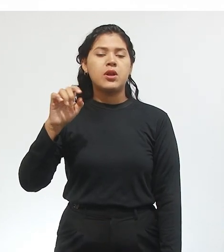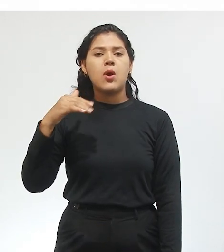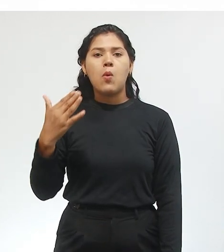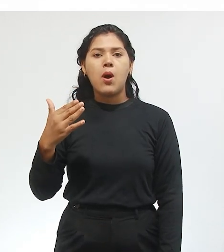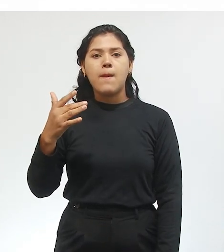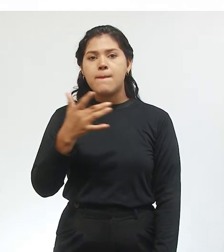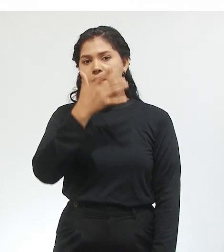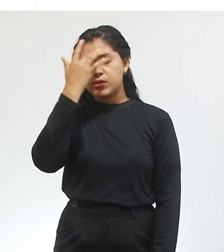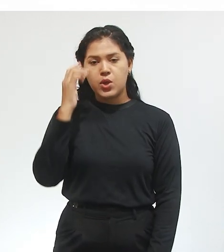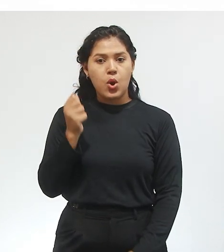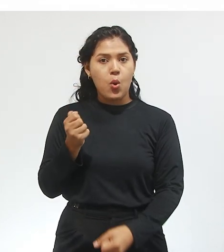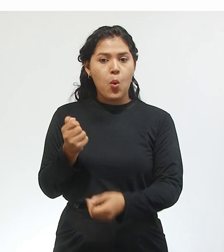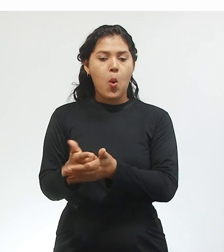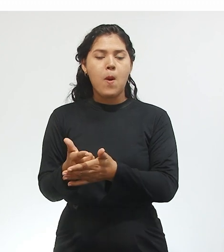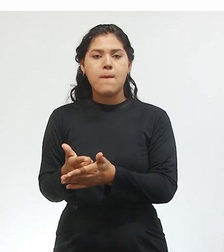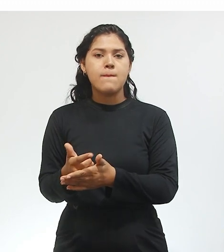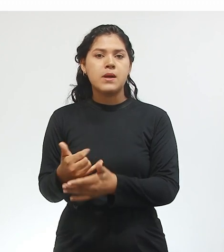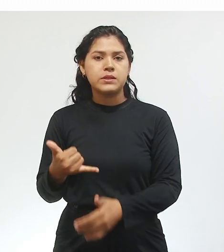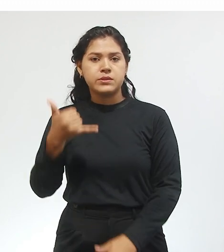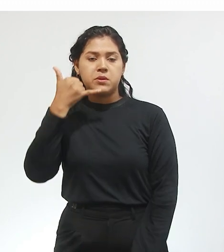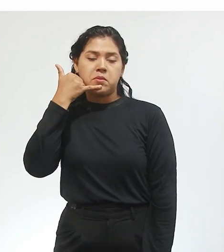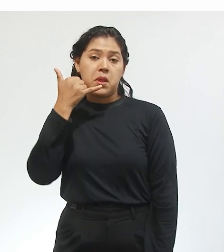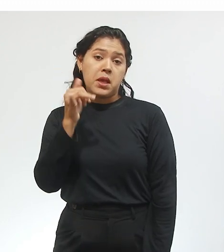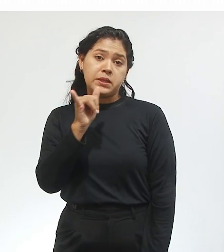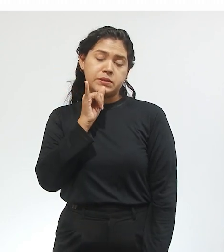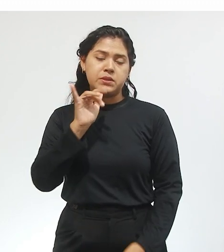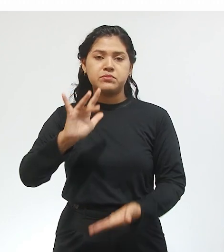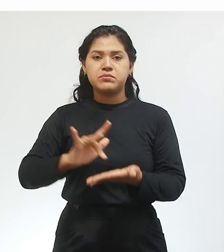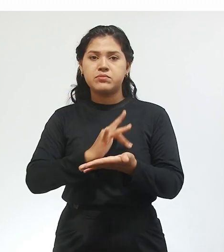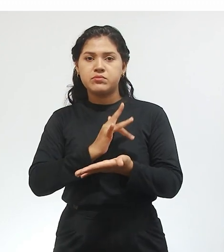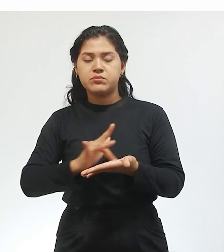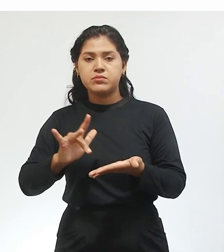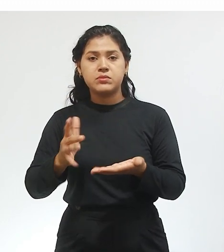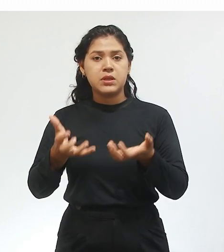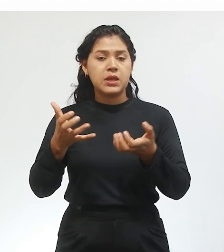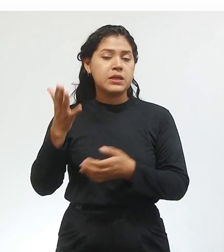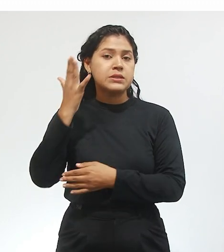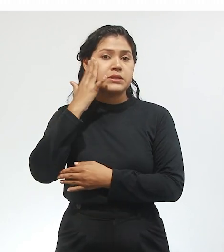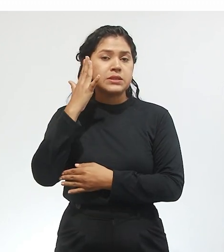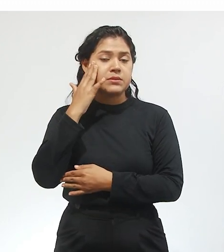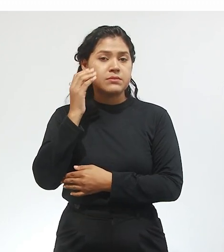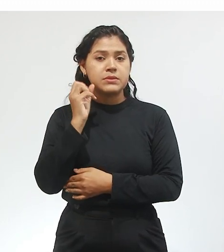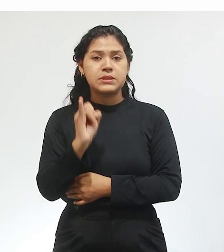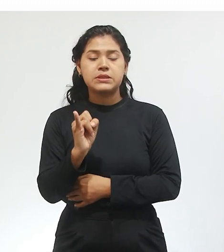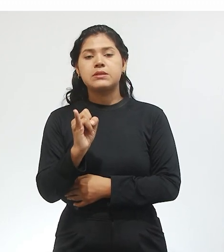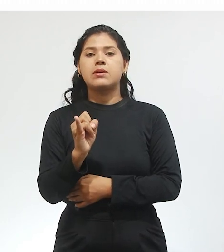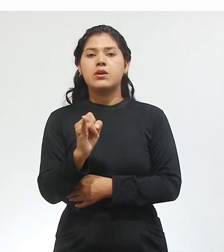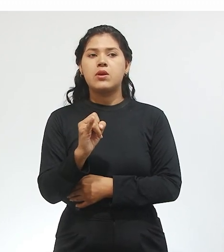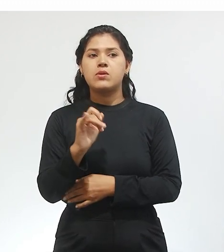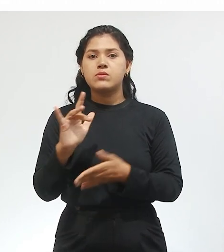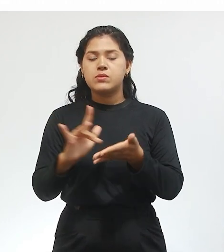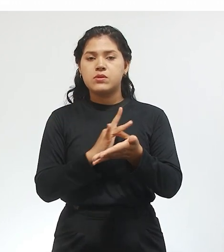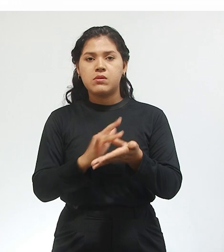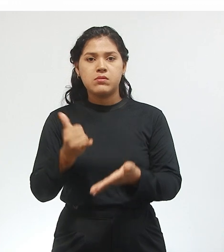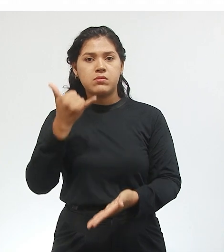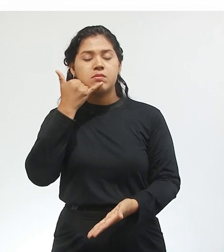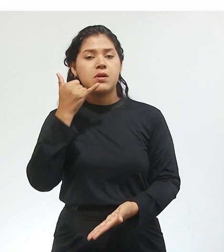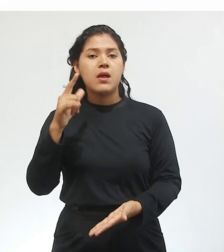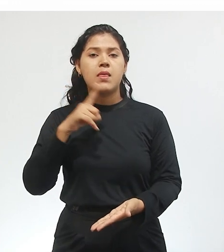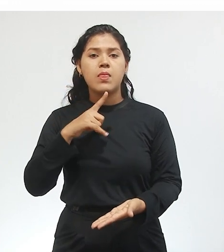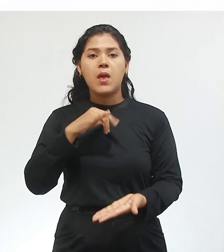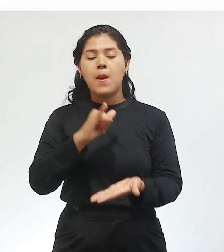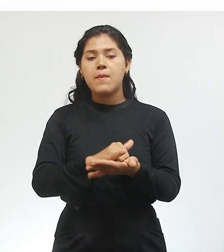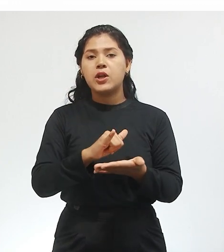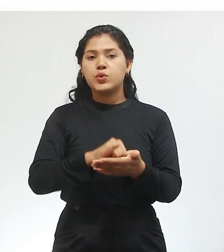compram determinado telefone, né? Vocês querem saber se vai ter o quê? Se vai ter uma atualização desse telefone, não é